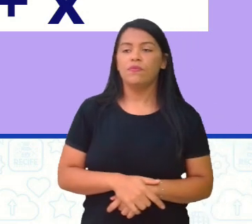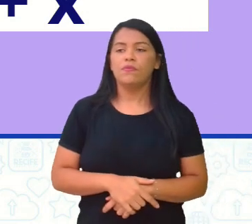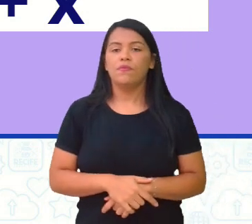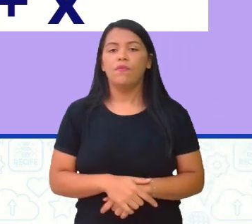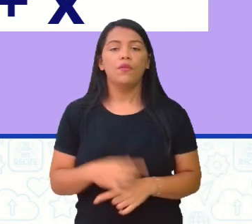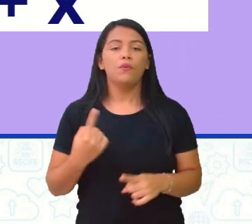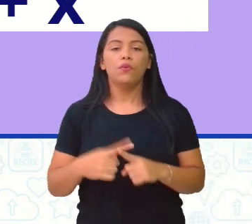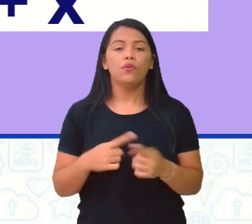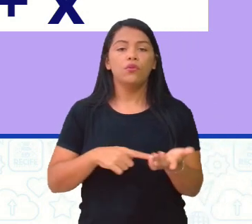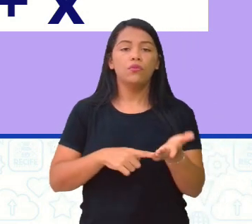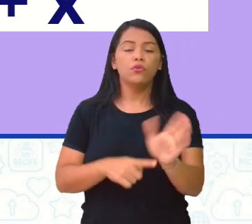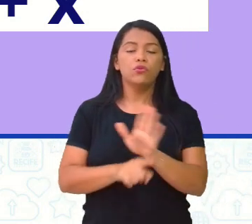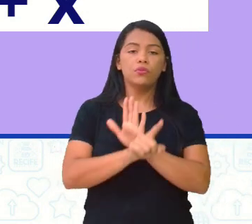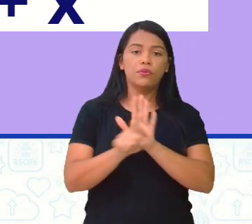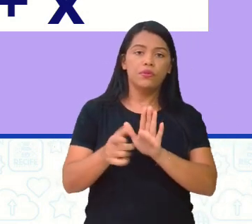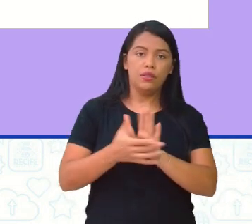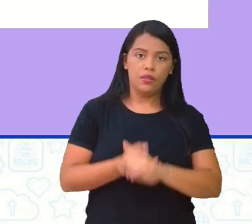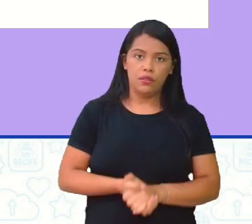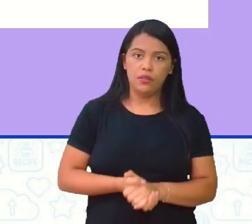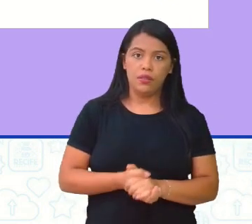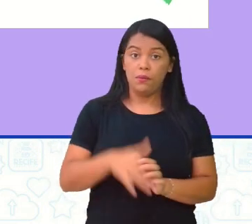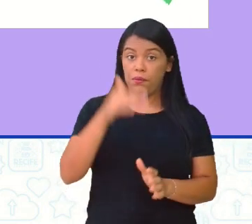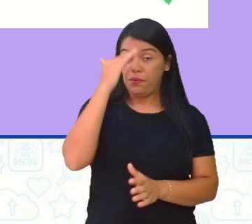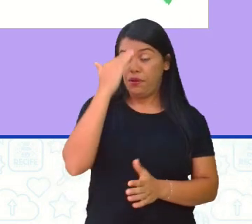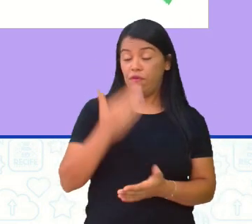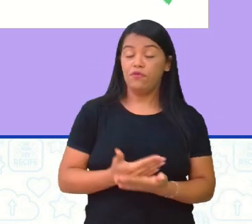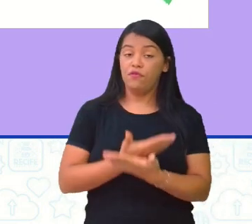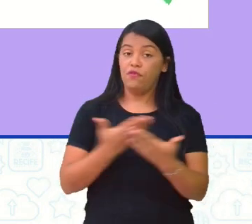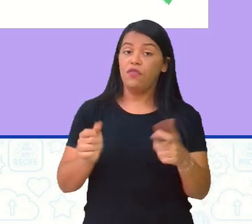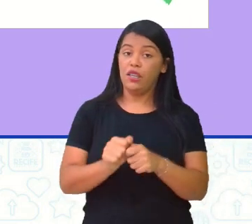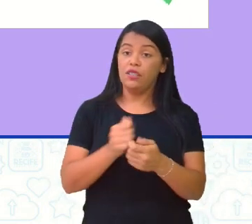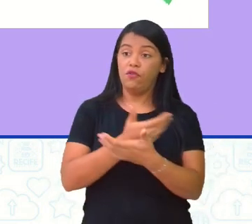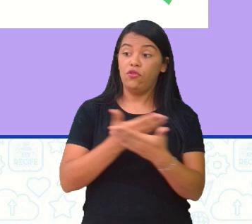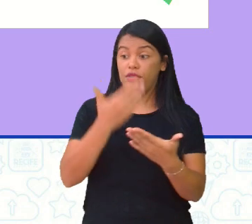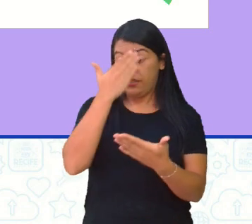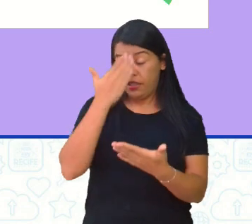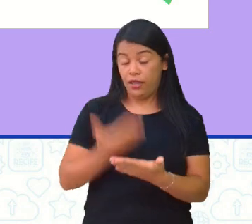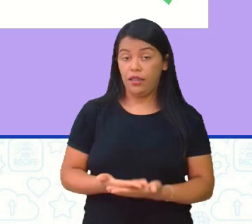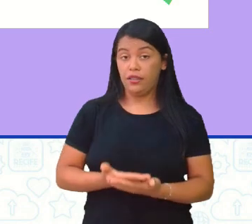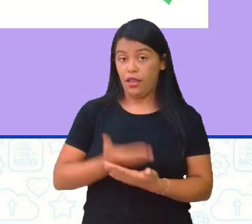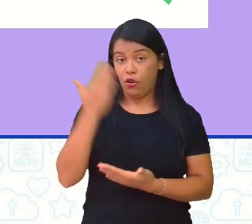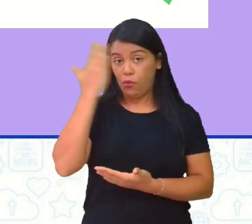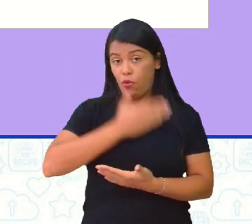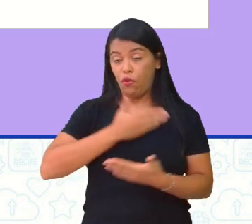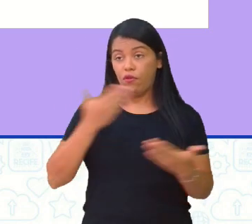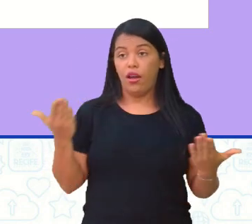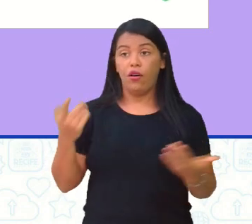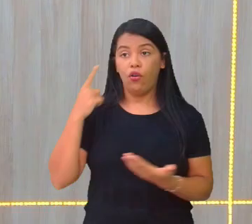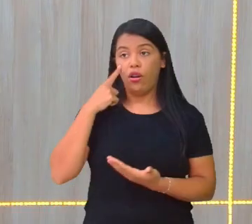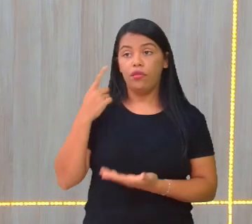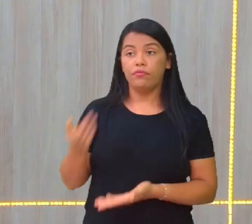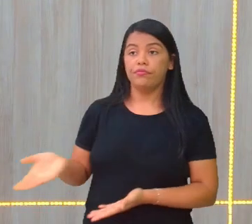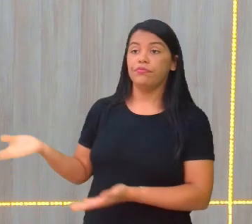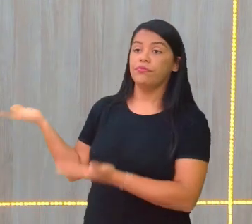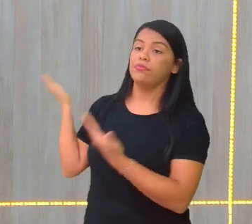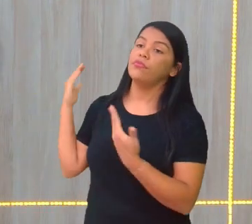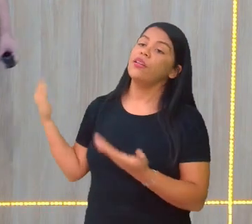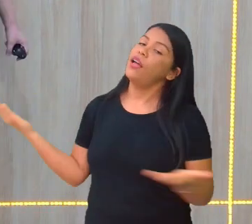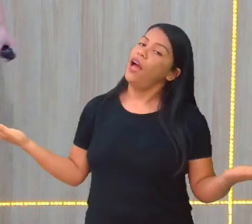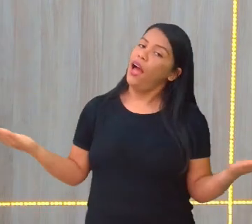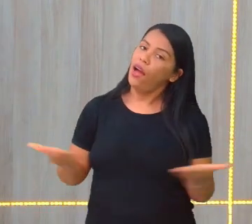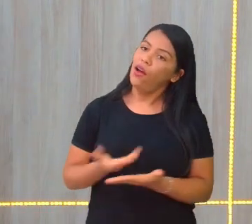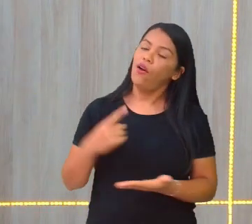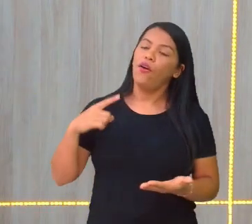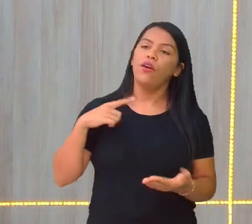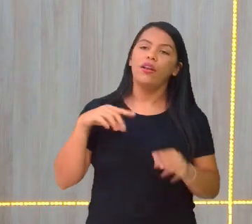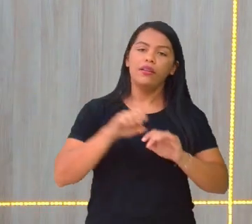isso? Para provar a vocês, aqui eu já entro numa equação. Traz para mim.